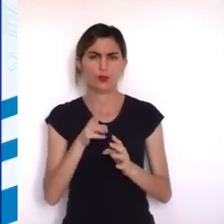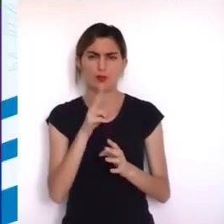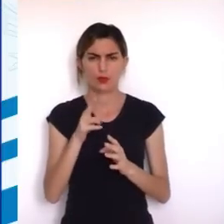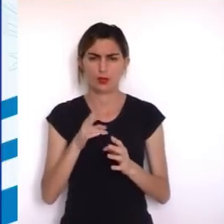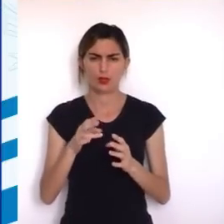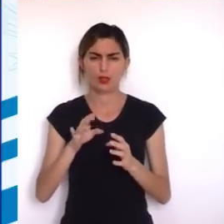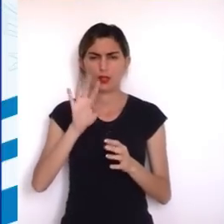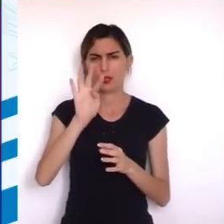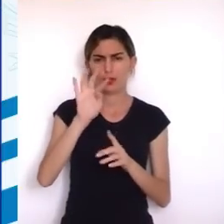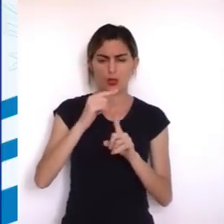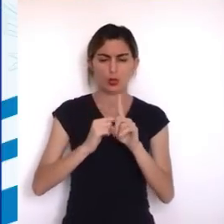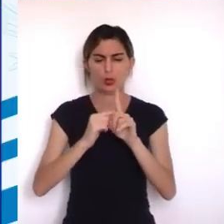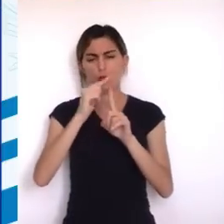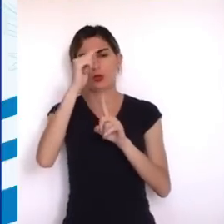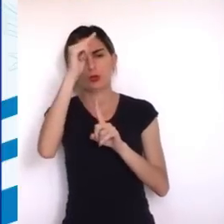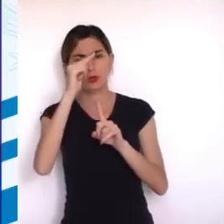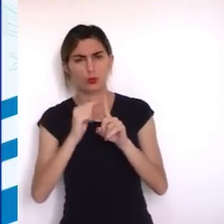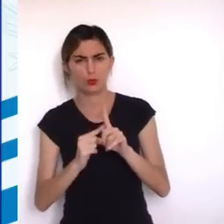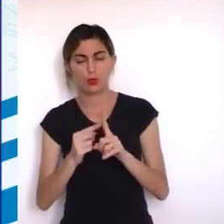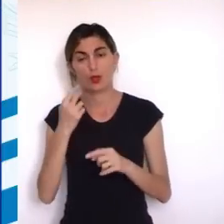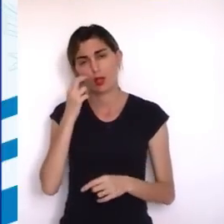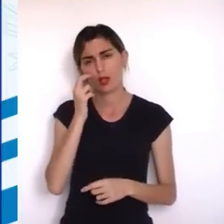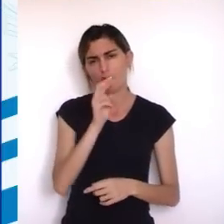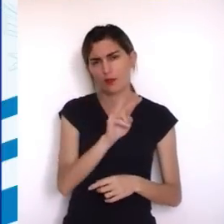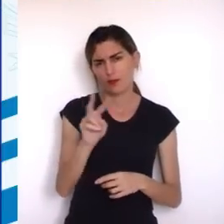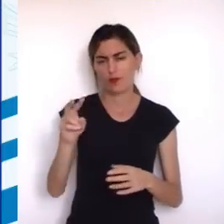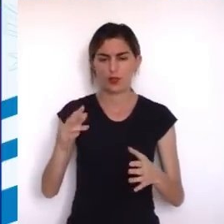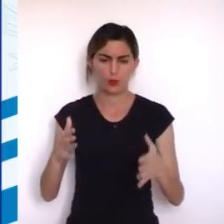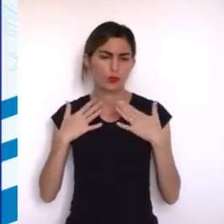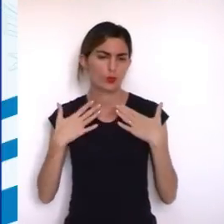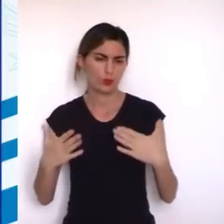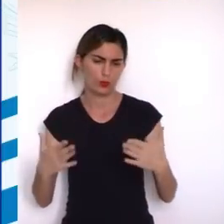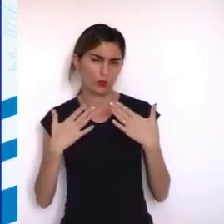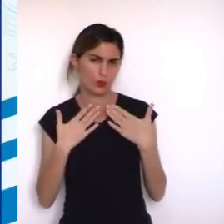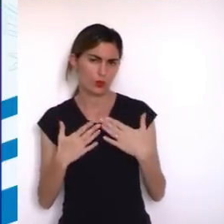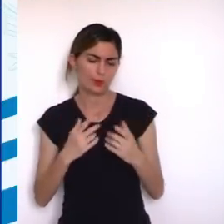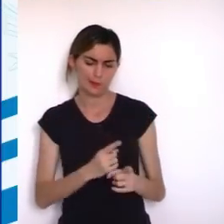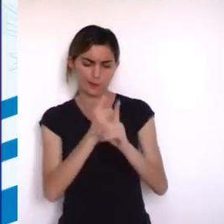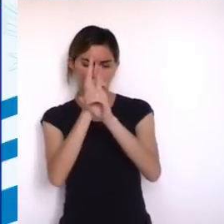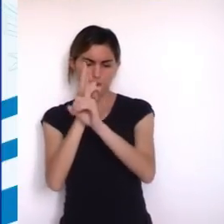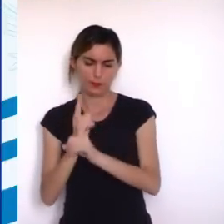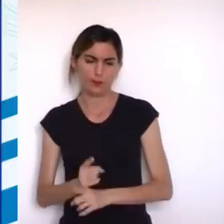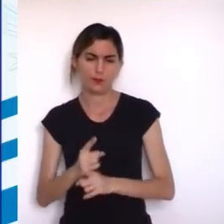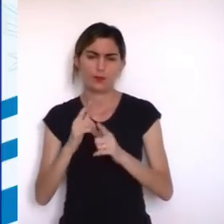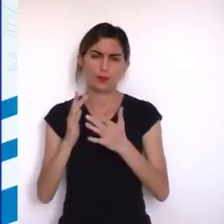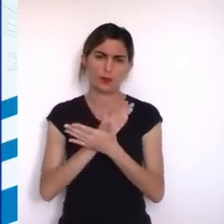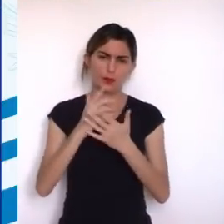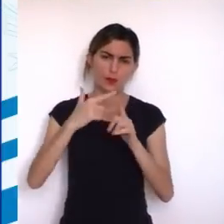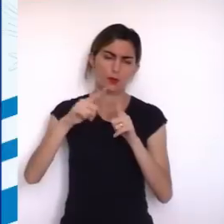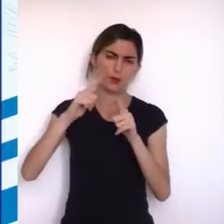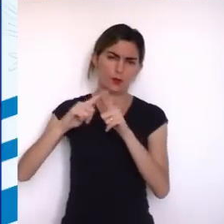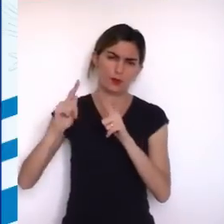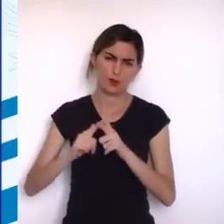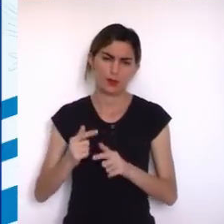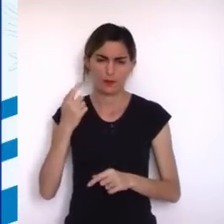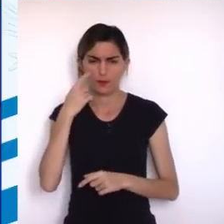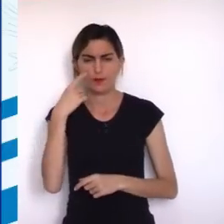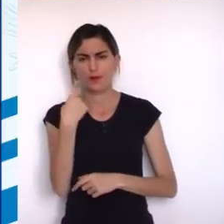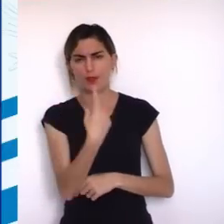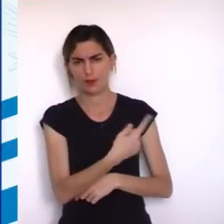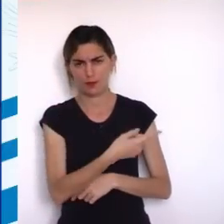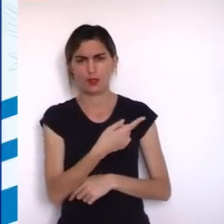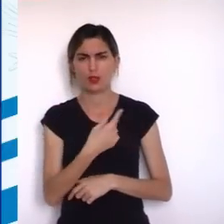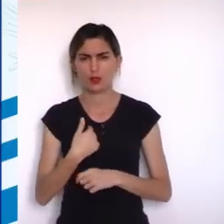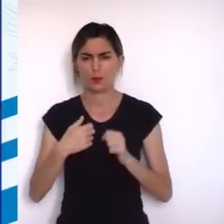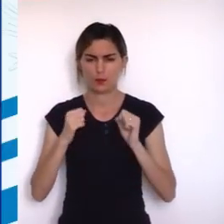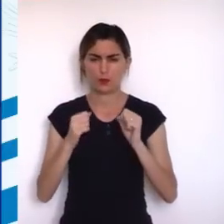A utilidade da termografia, né, é para ver o calor e para identificar alguns problemas.